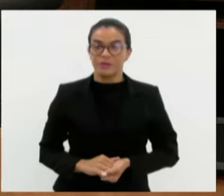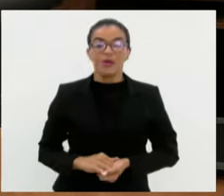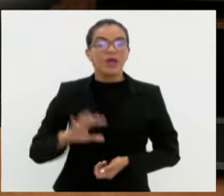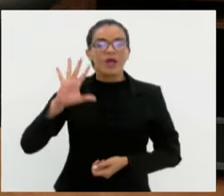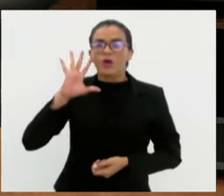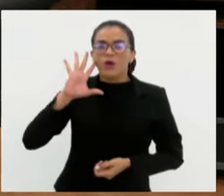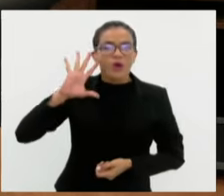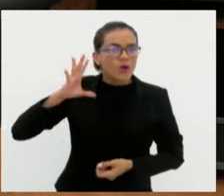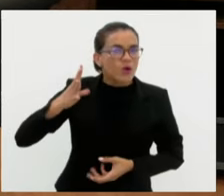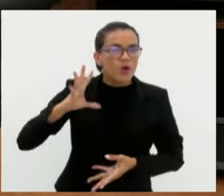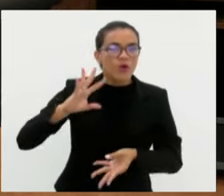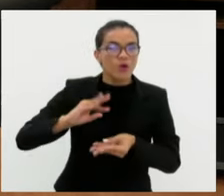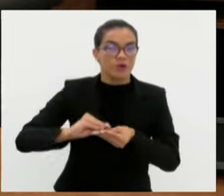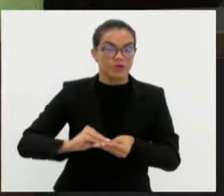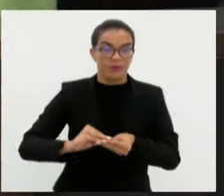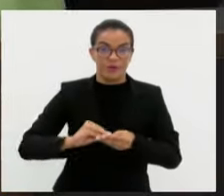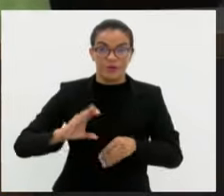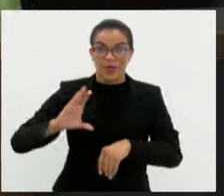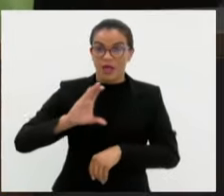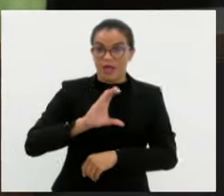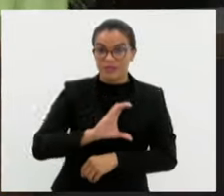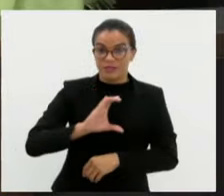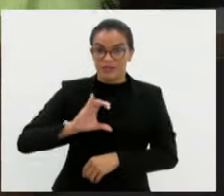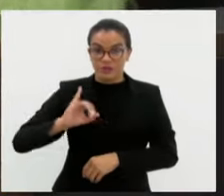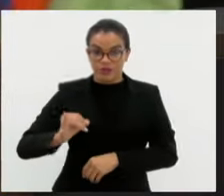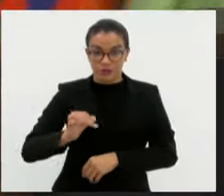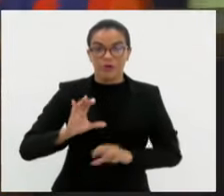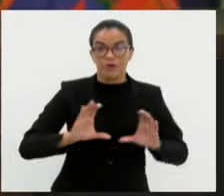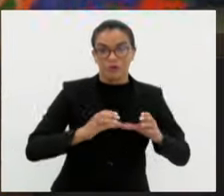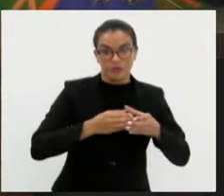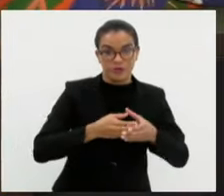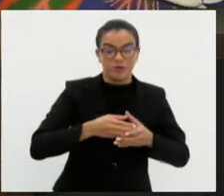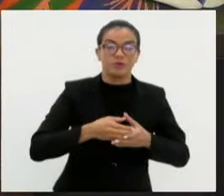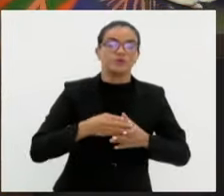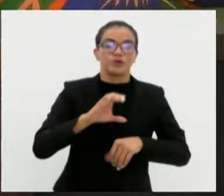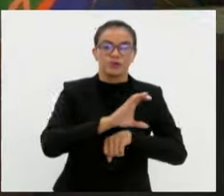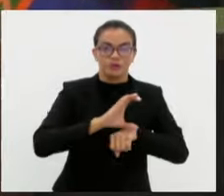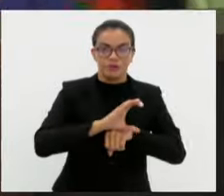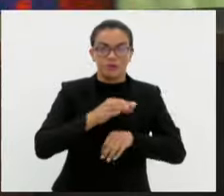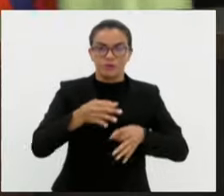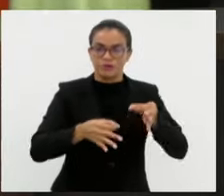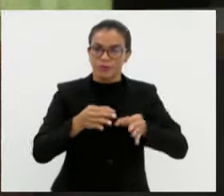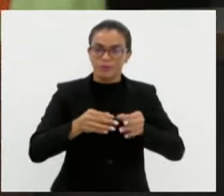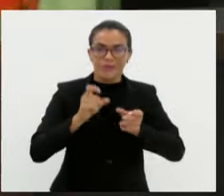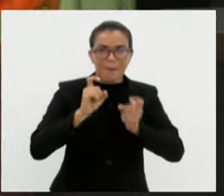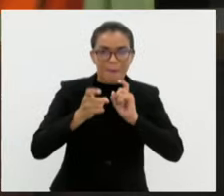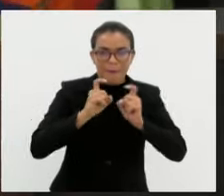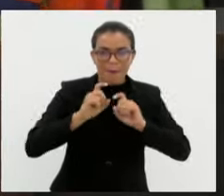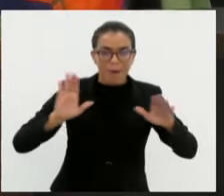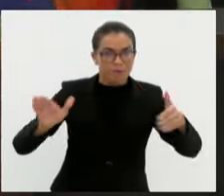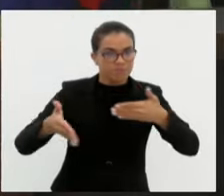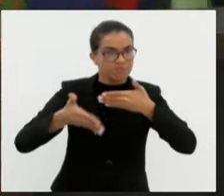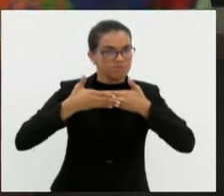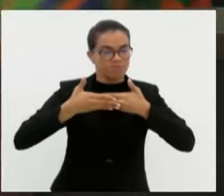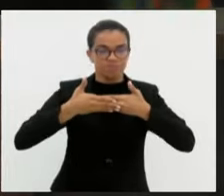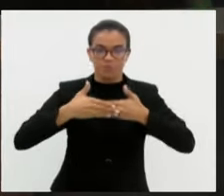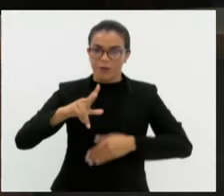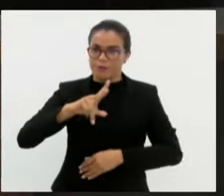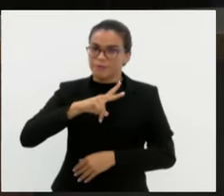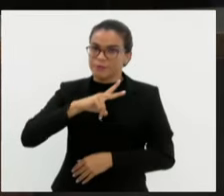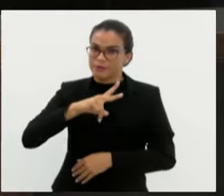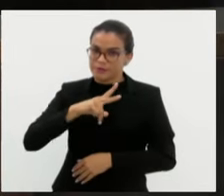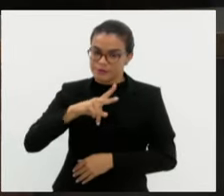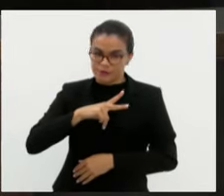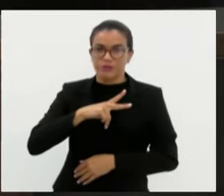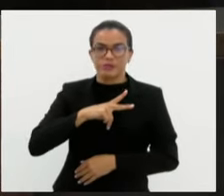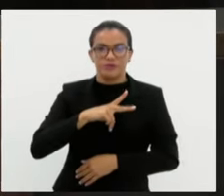Conclusão. A Comissão de Constituição e Justiça, na reunião privativa dos membros efetivos e